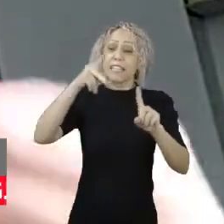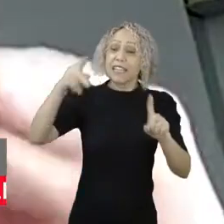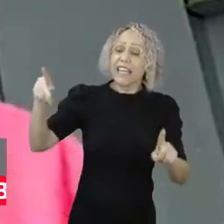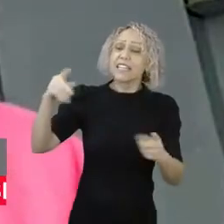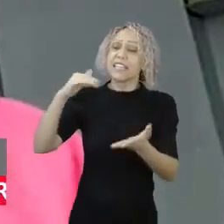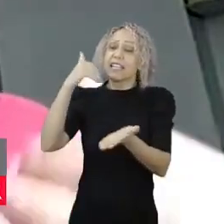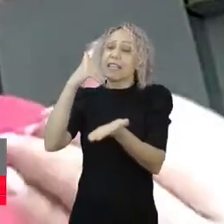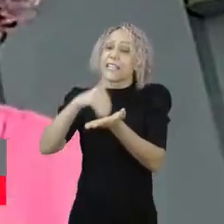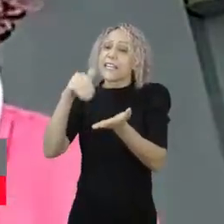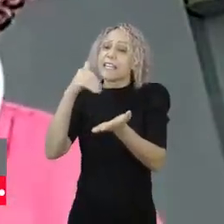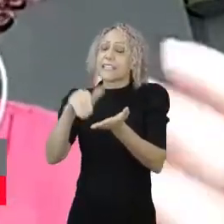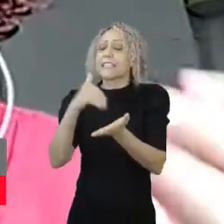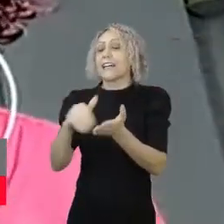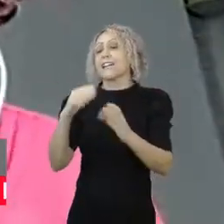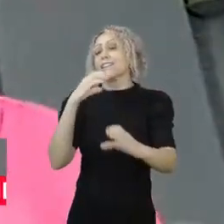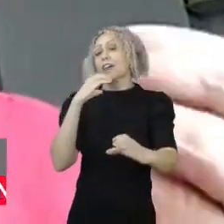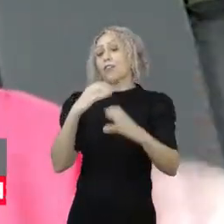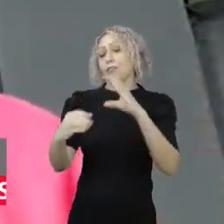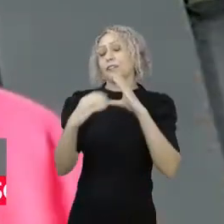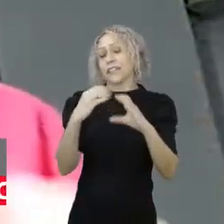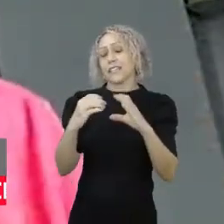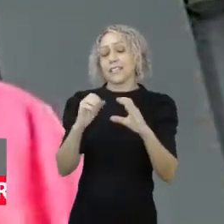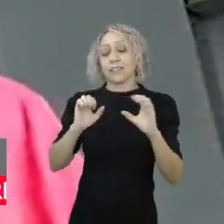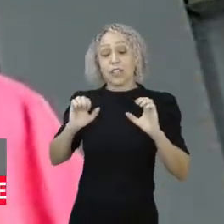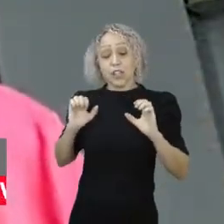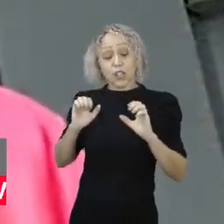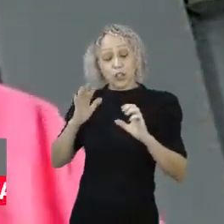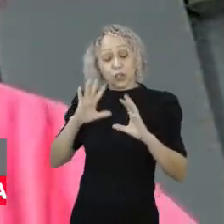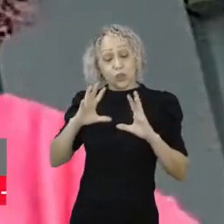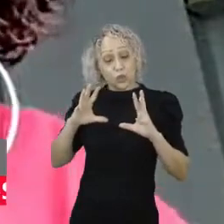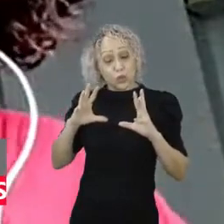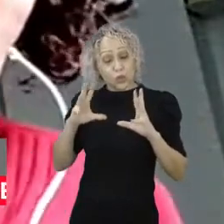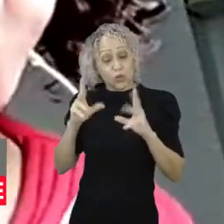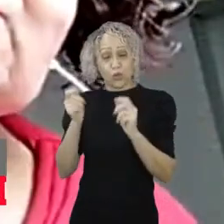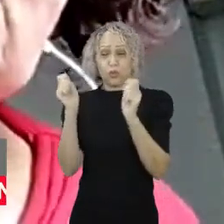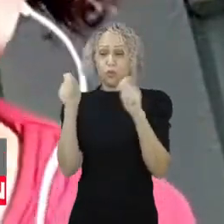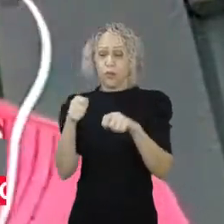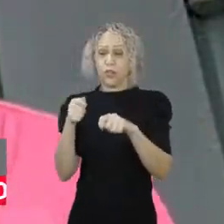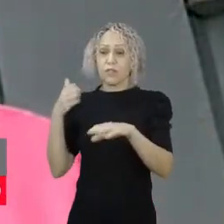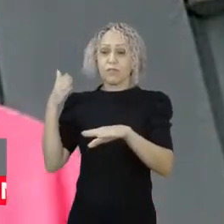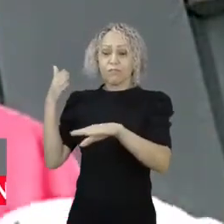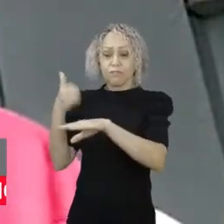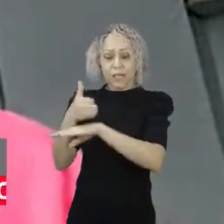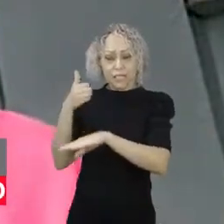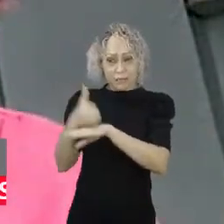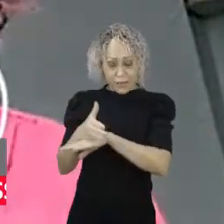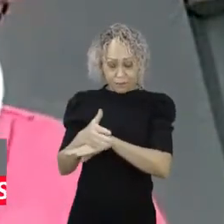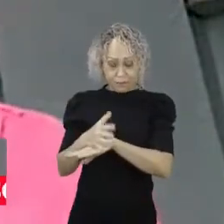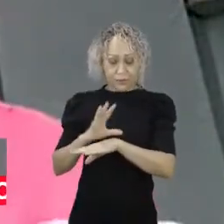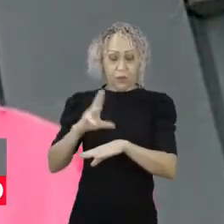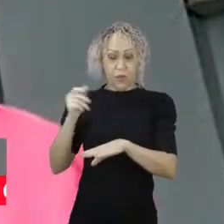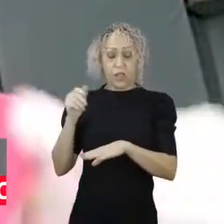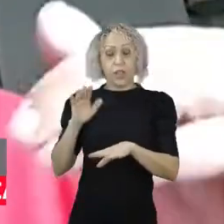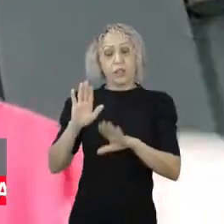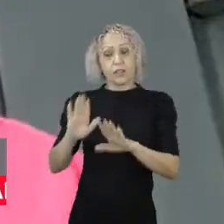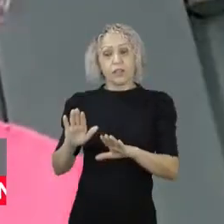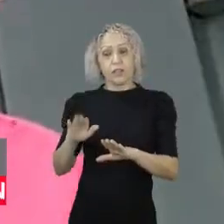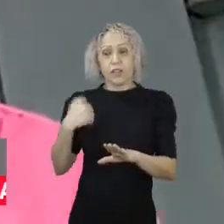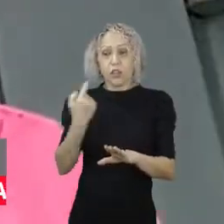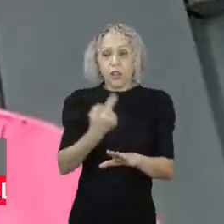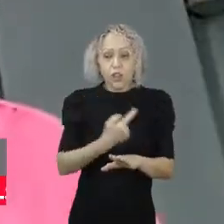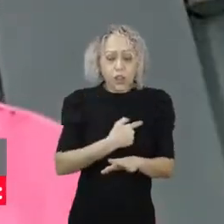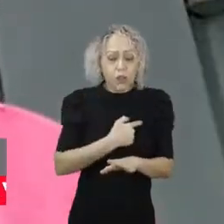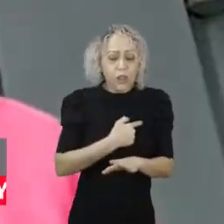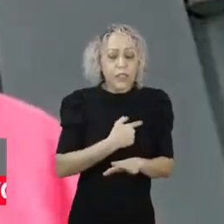importância é que todos os militantes e militantes, todos os dirigentes e dirigentes do nosso PT entendam que nós,